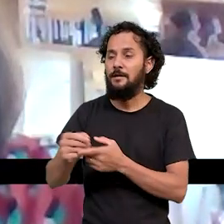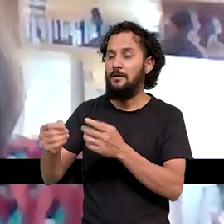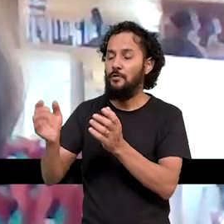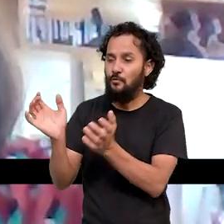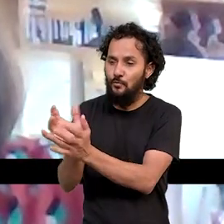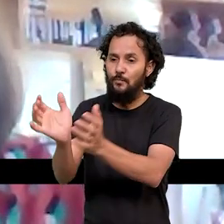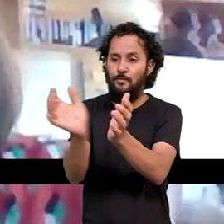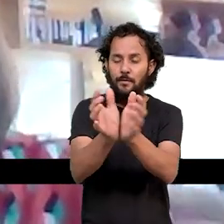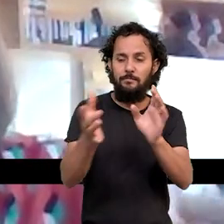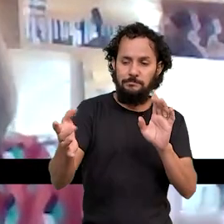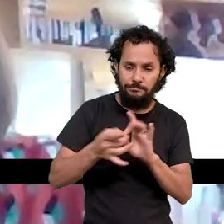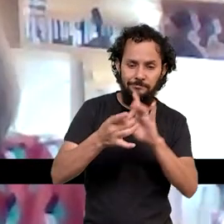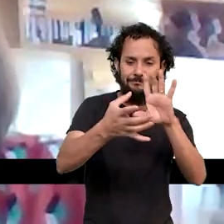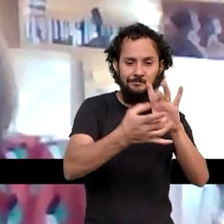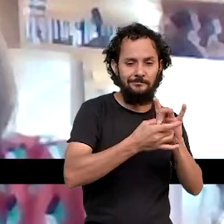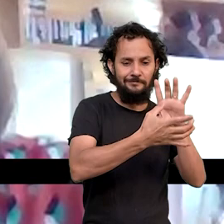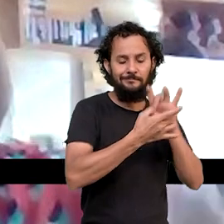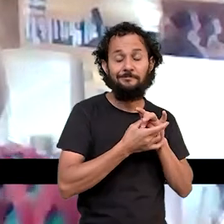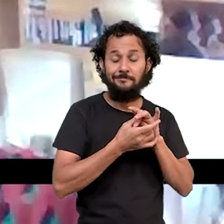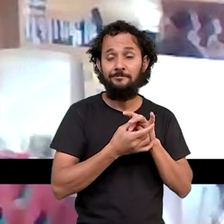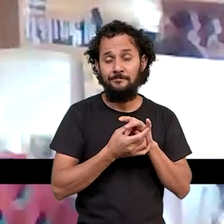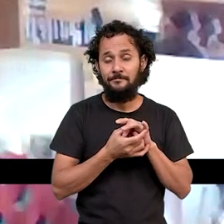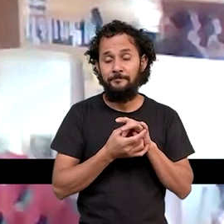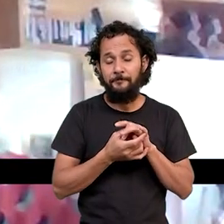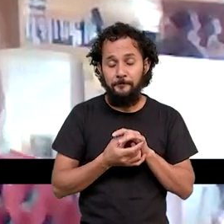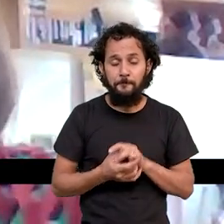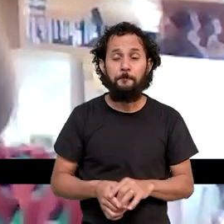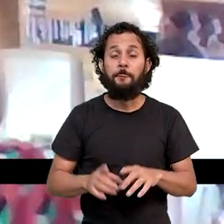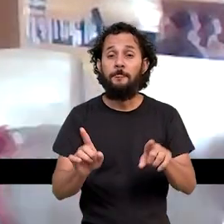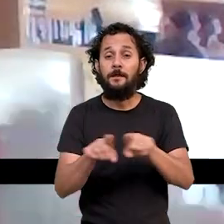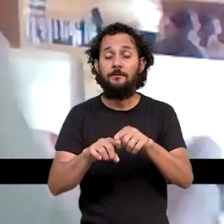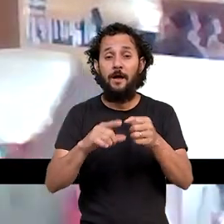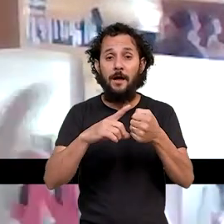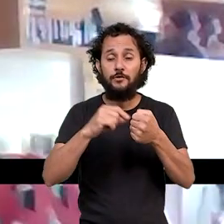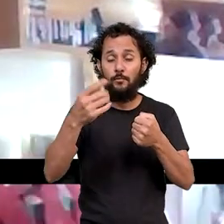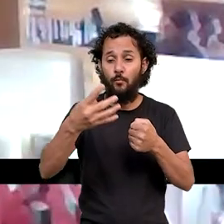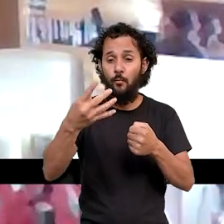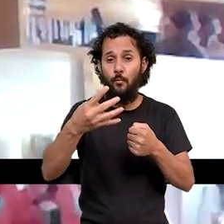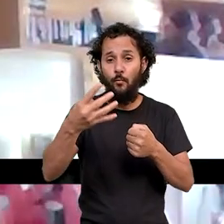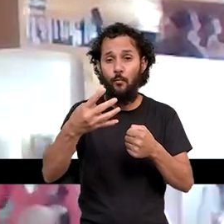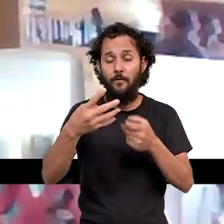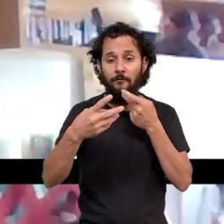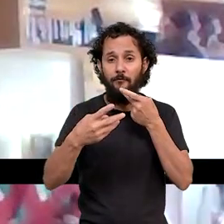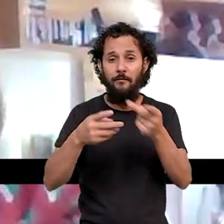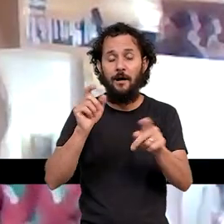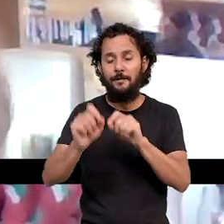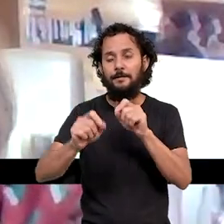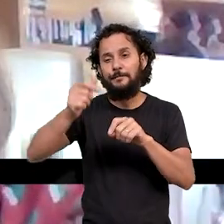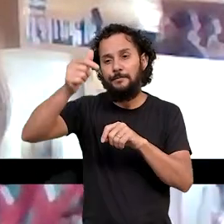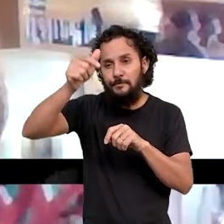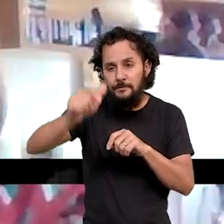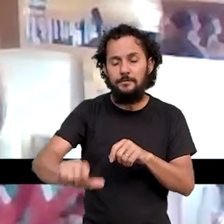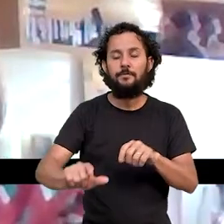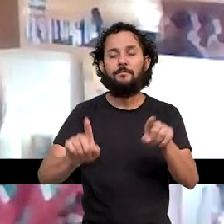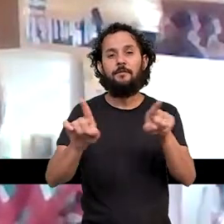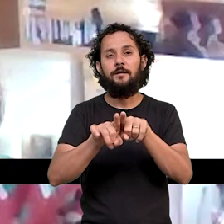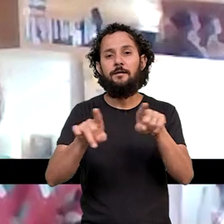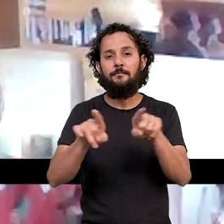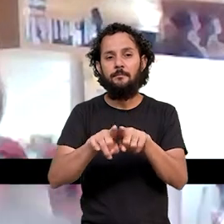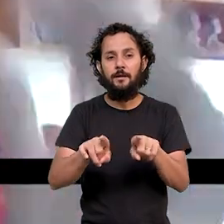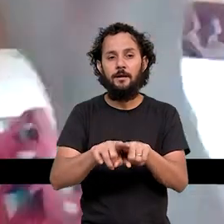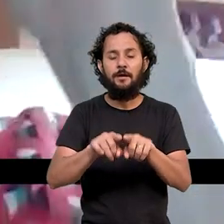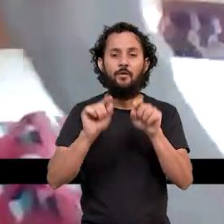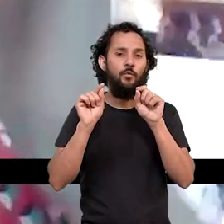intersetoriais, integrais e integradas, e o artigo 4º vai reiterar